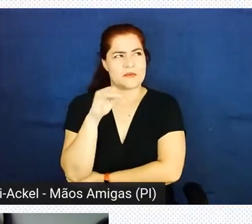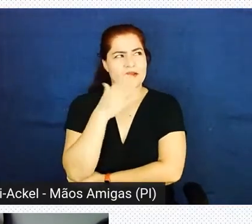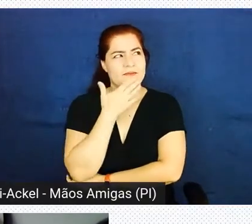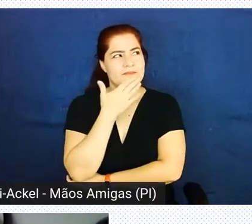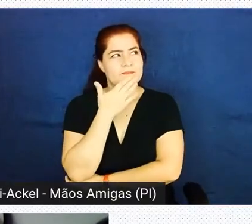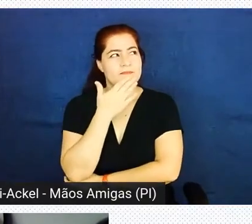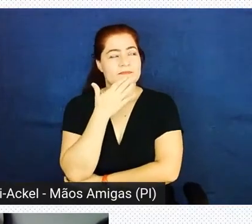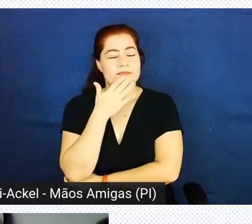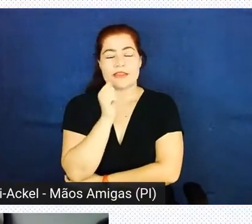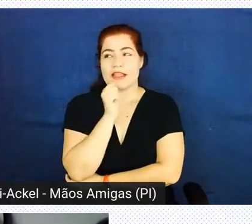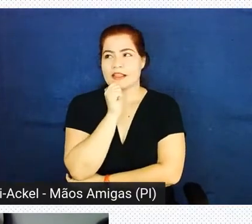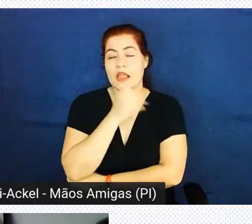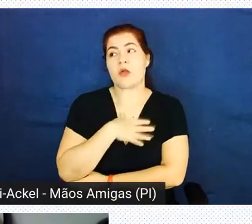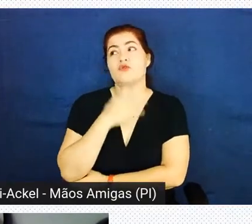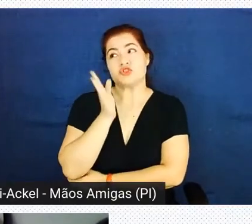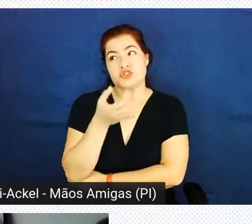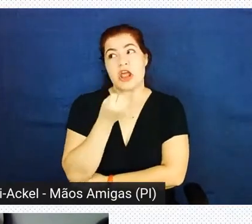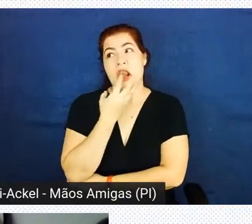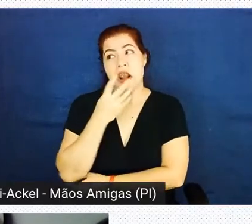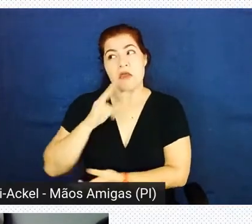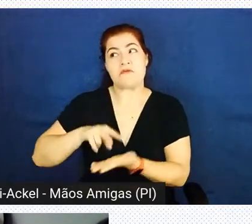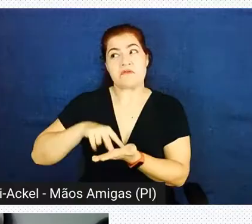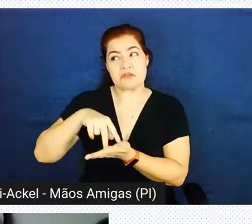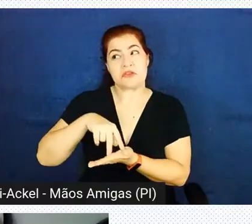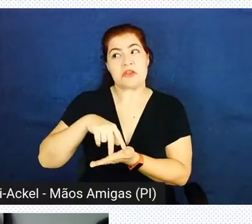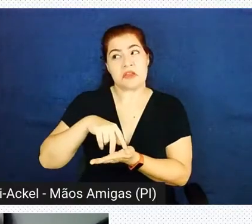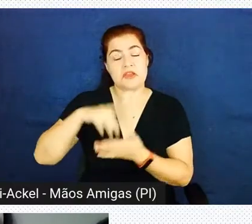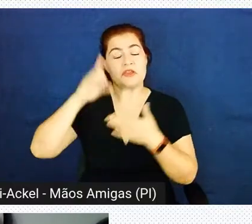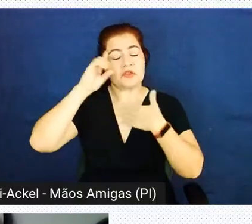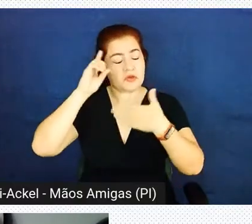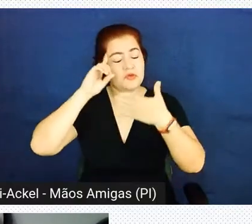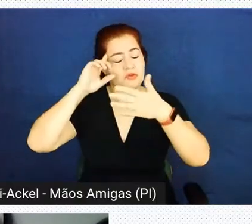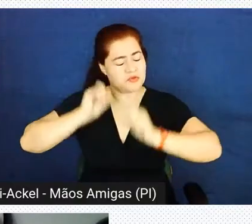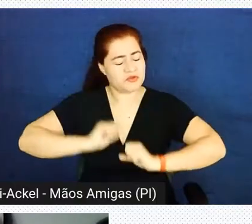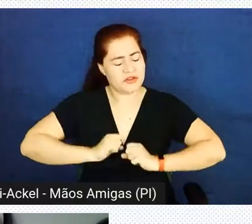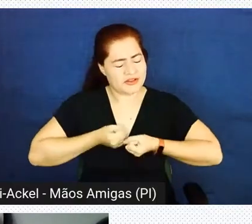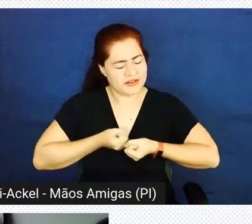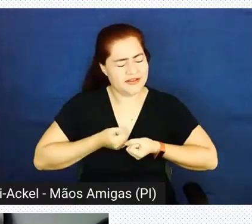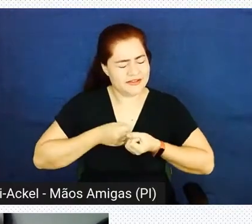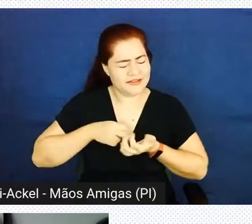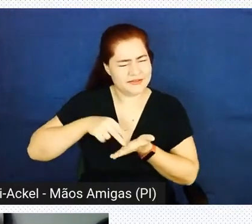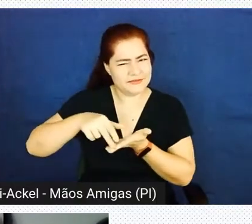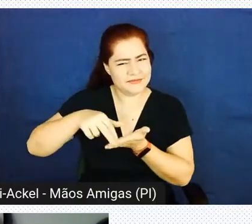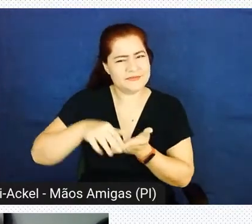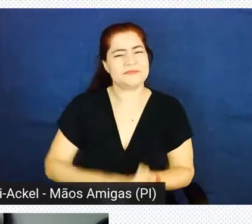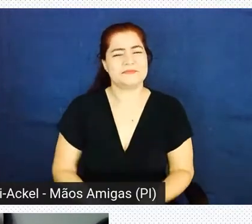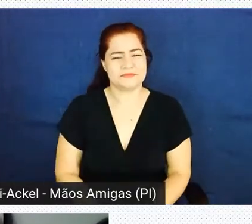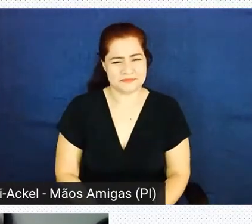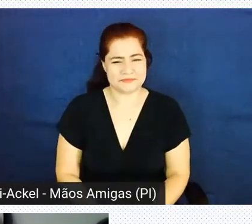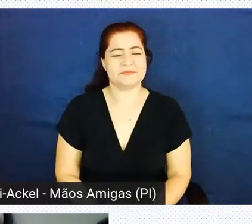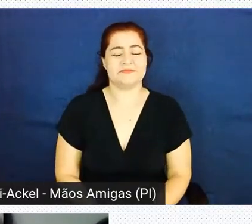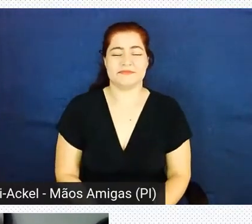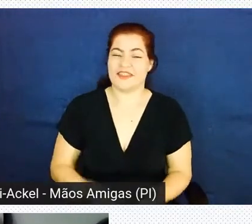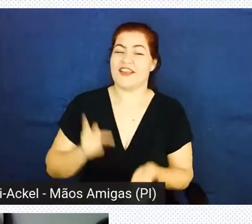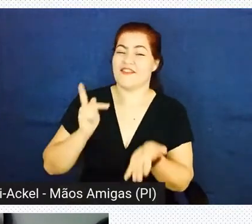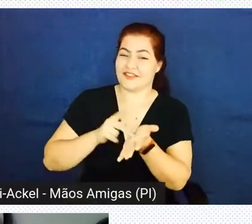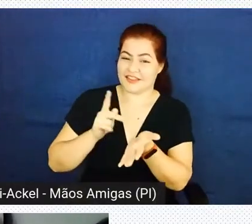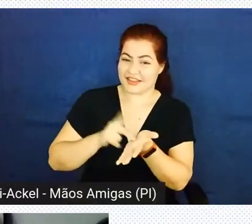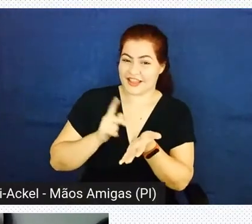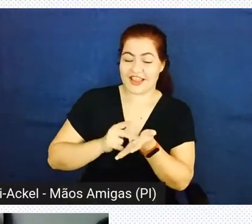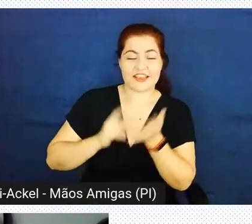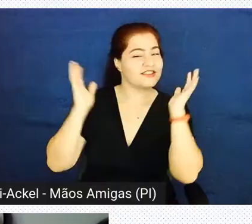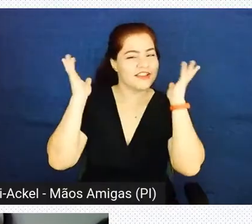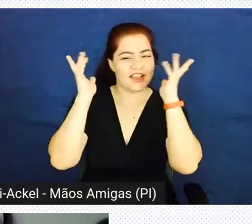bem que eu já levantei. Estou todo dia no esforço para andar. É verdade, é muito linda